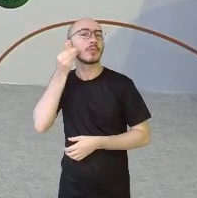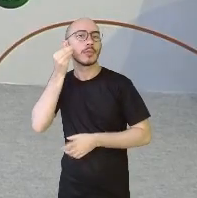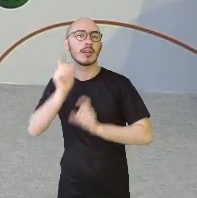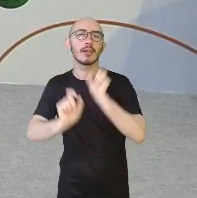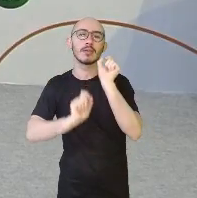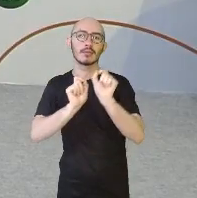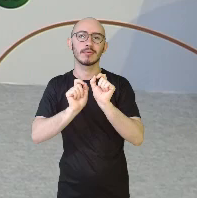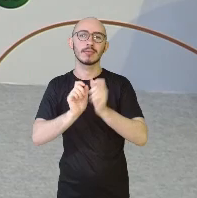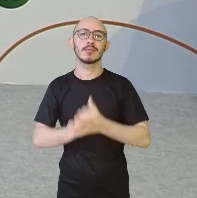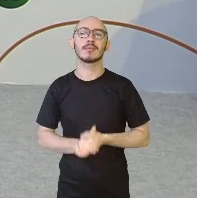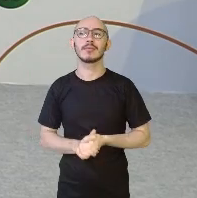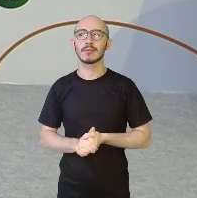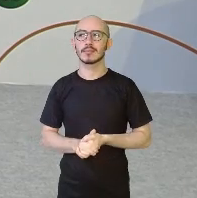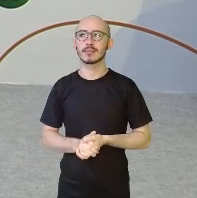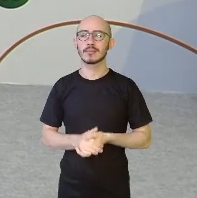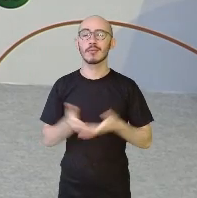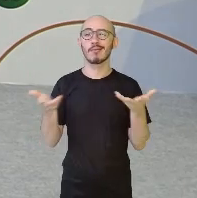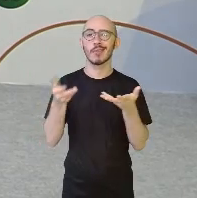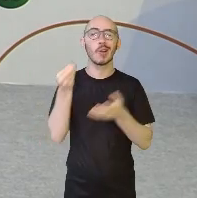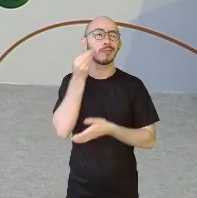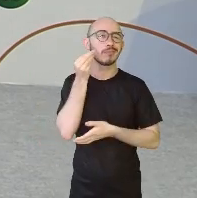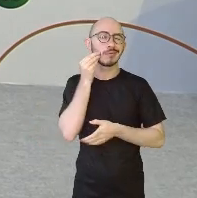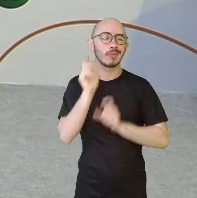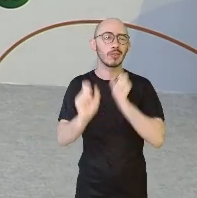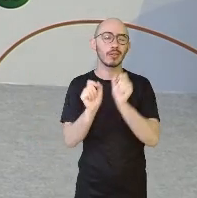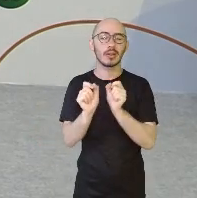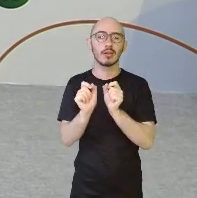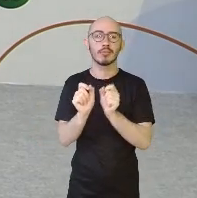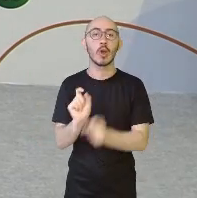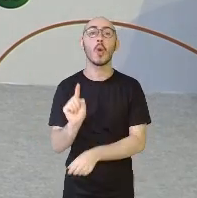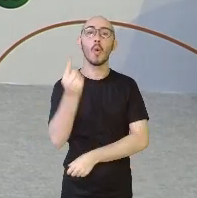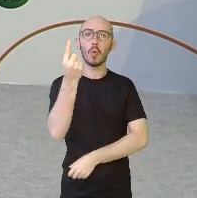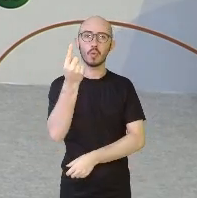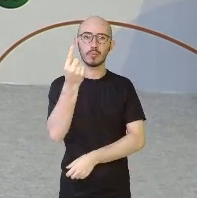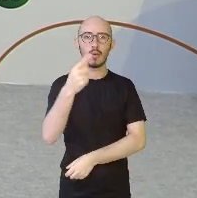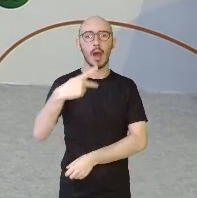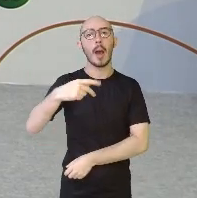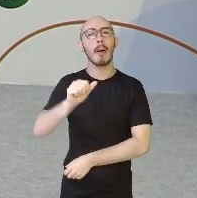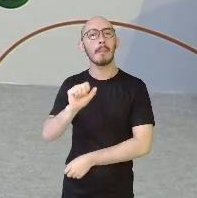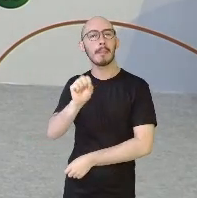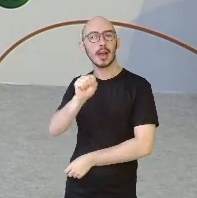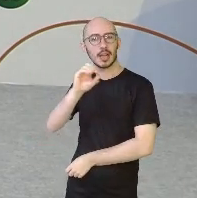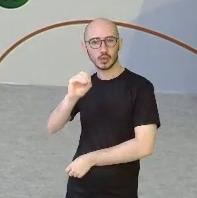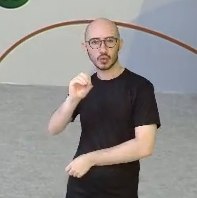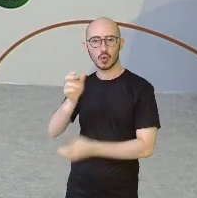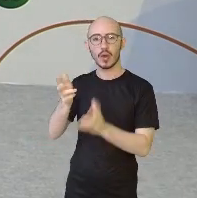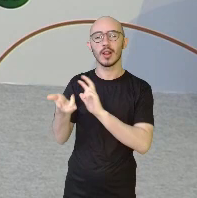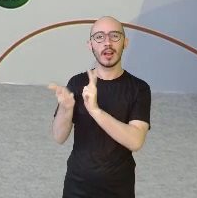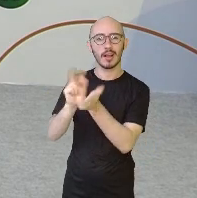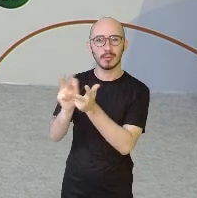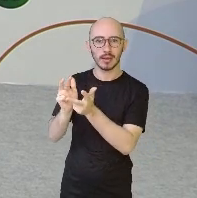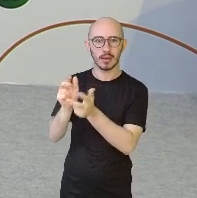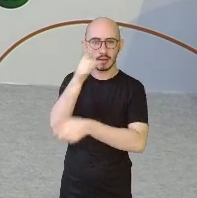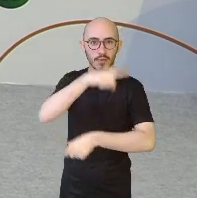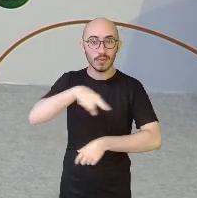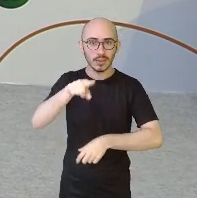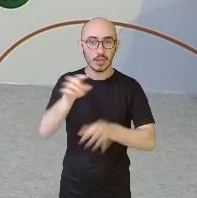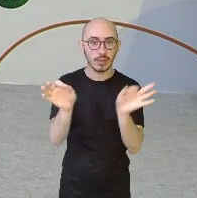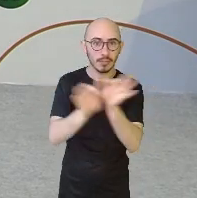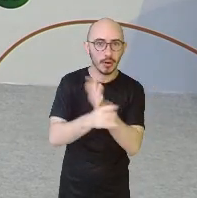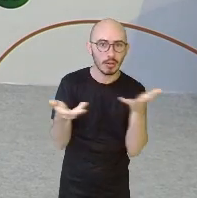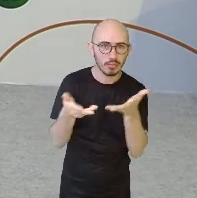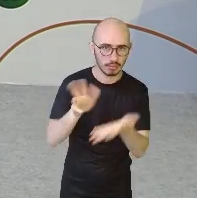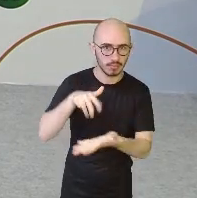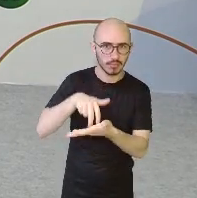experimentar a capoeira, um passo da capoeira. E aí, será que vocês estão prontos para fazer isso junto comigo? Pois